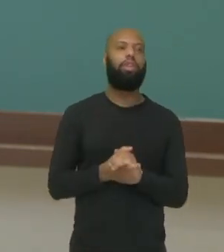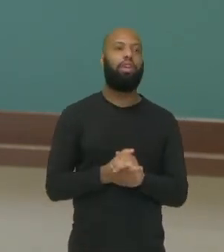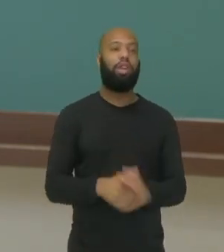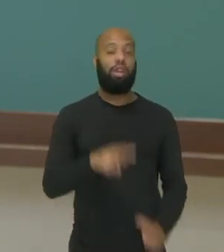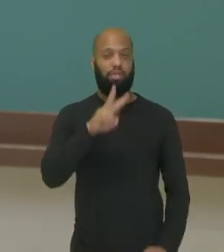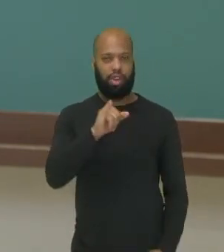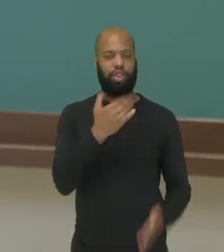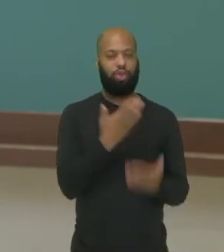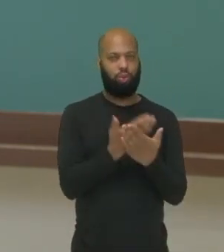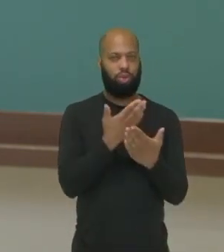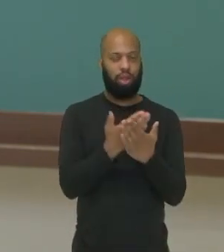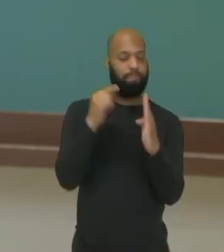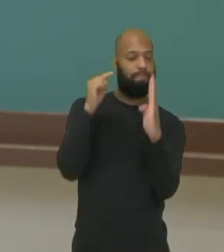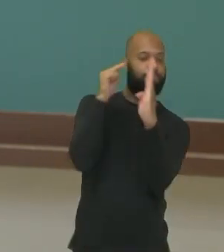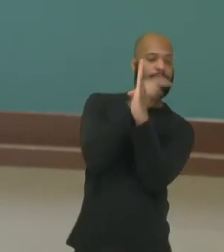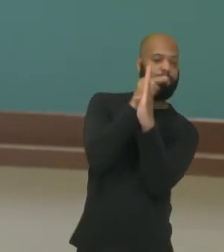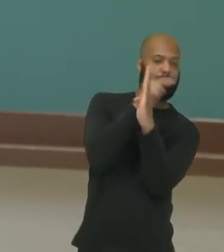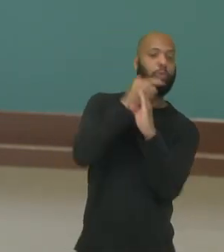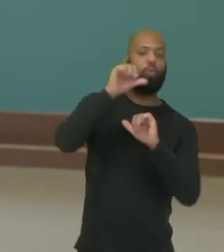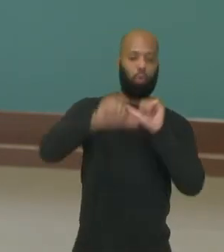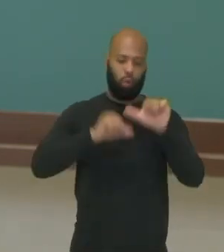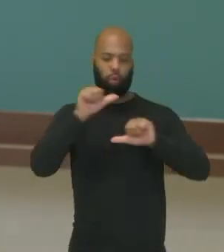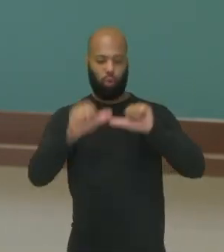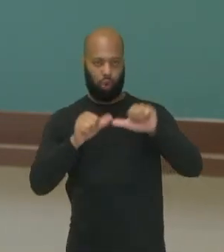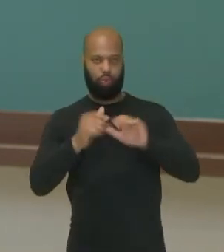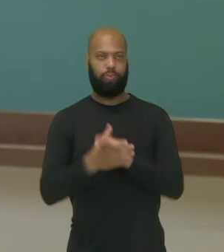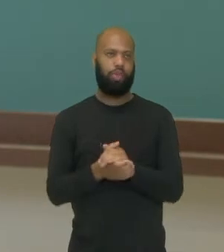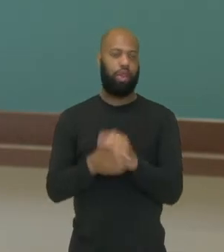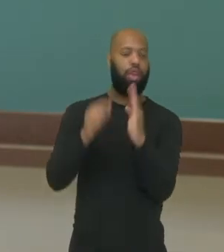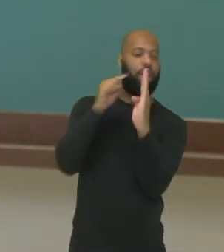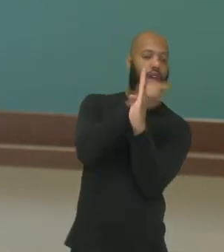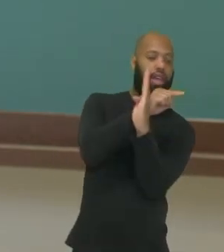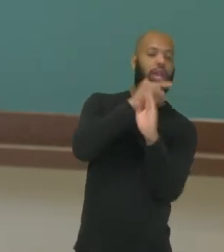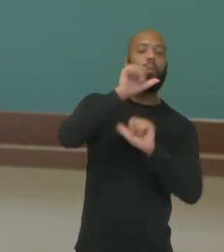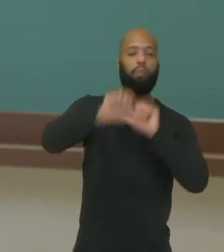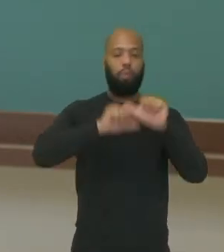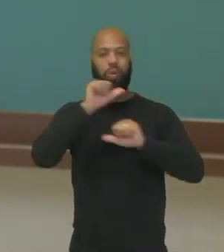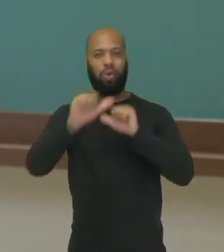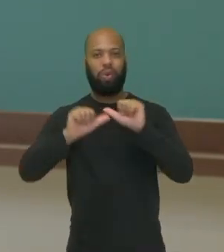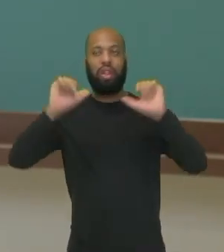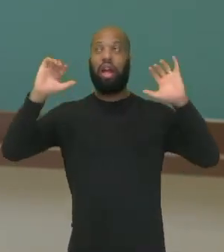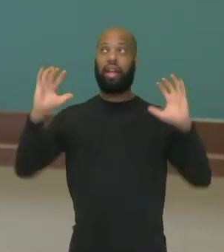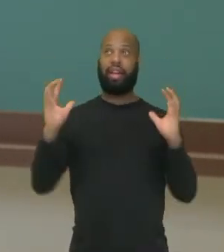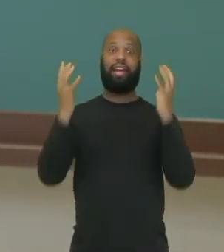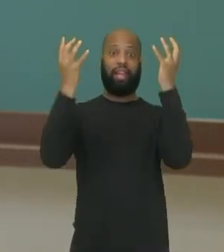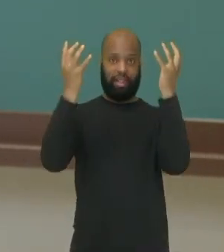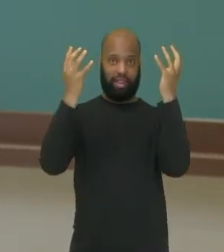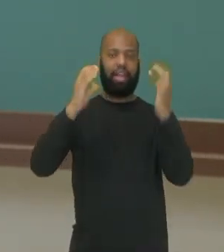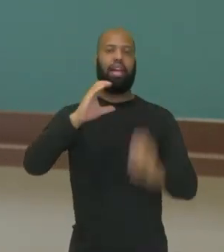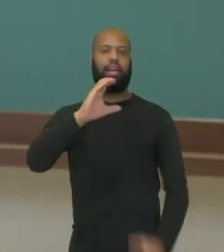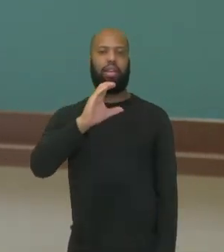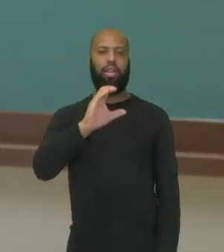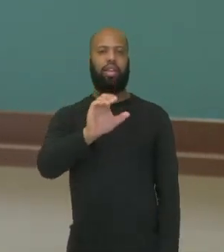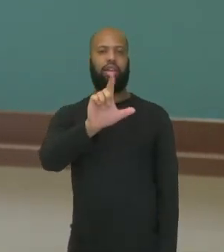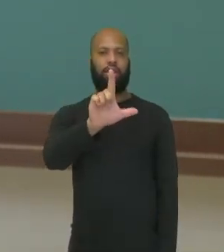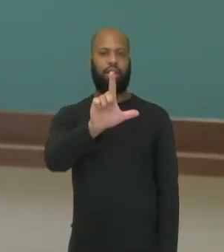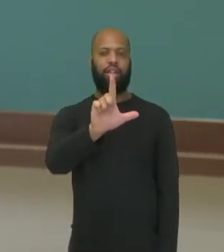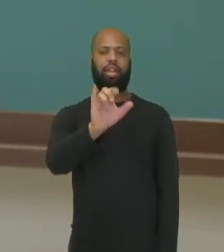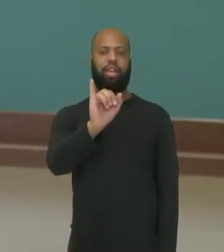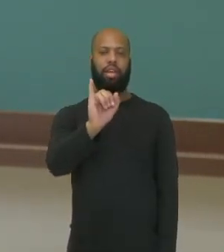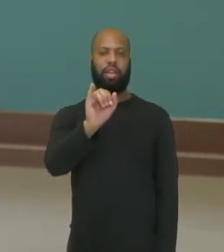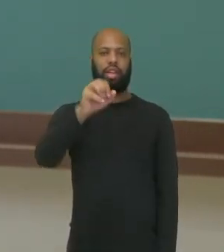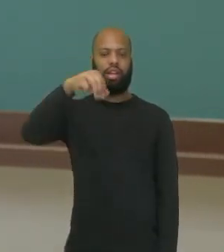dessas mudanças agora, né? Mudanças climáticas, certo? É um dos termos que a gente vai tratar